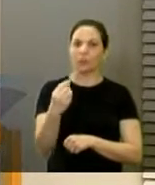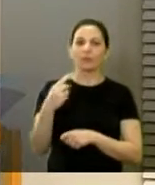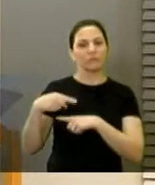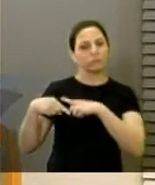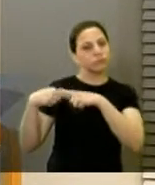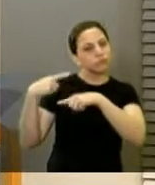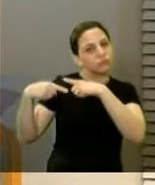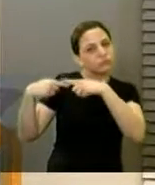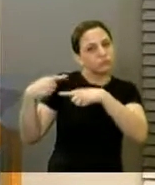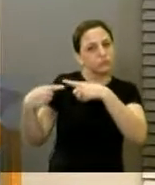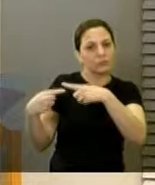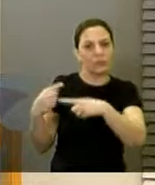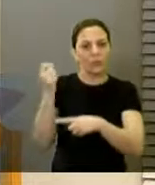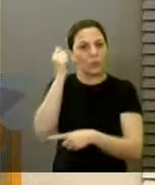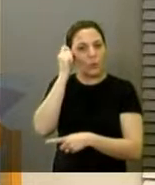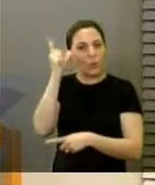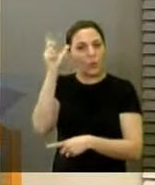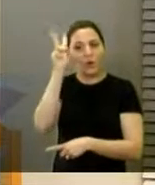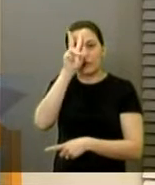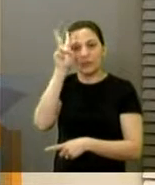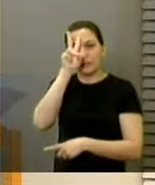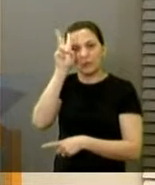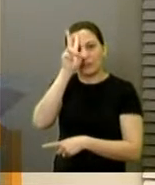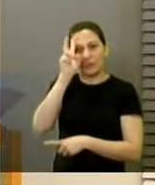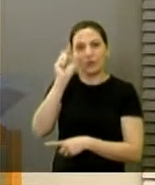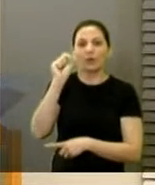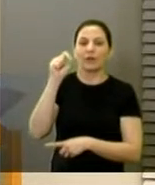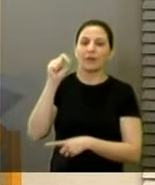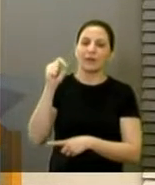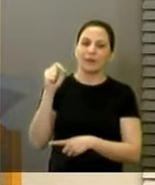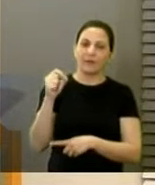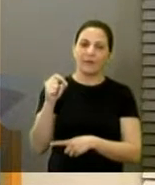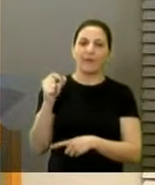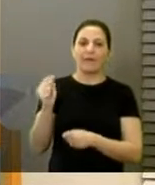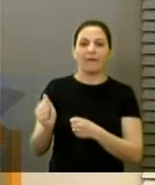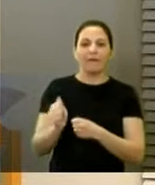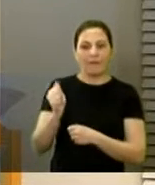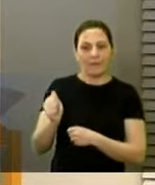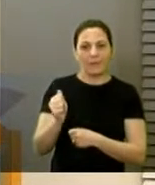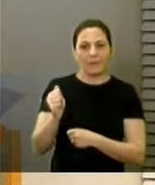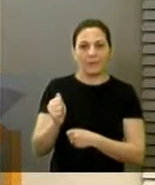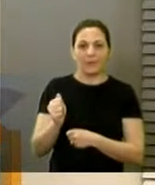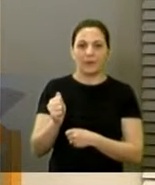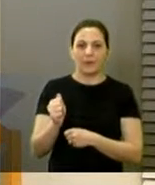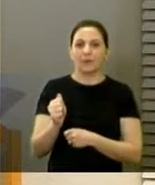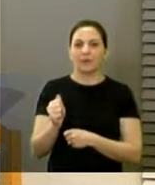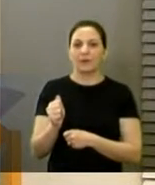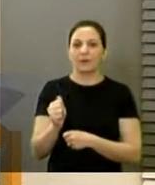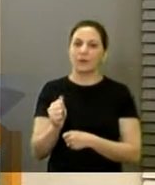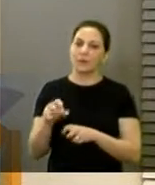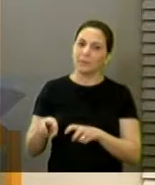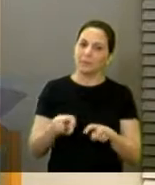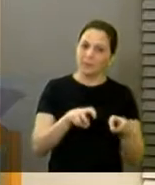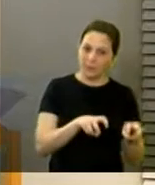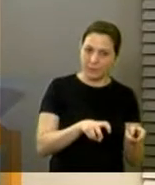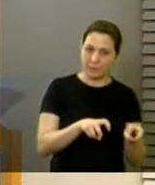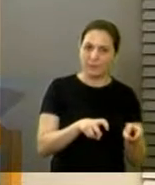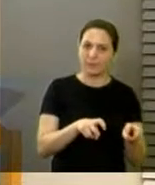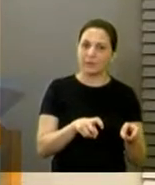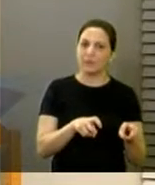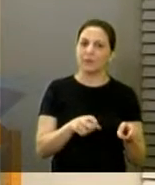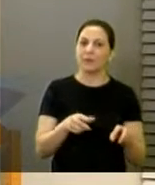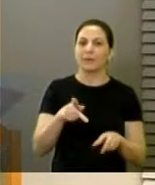a cultural histórica aqui na cidade de araraquara então em nome da bancada também